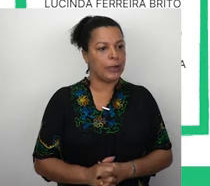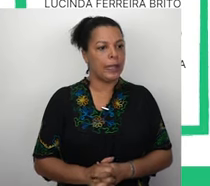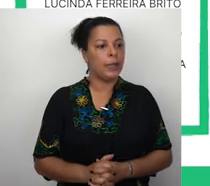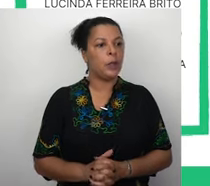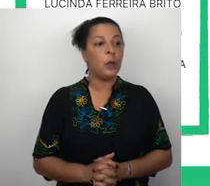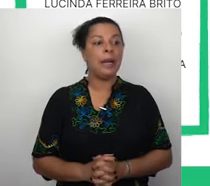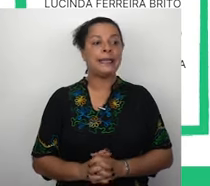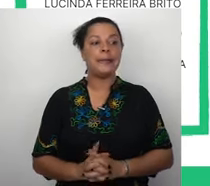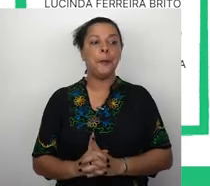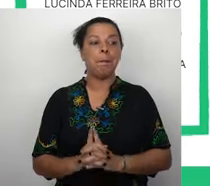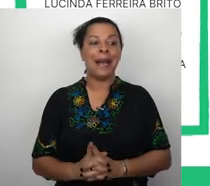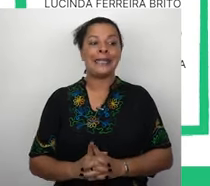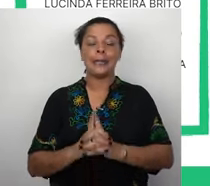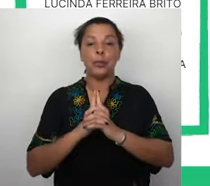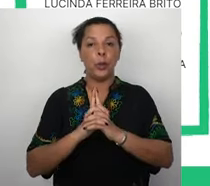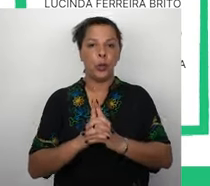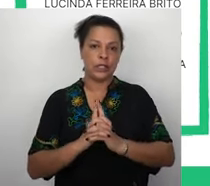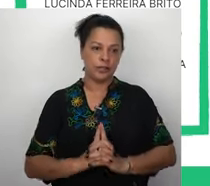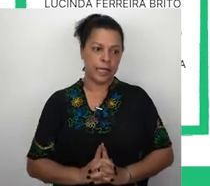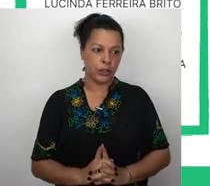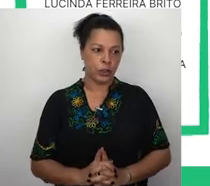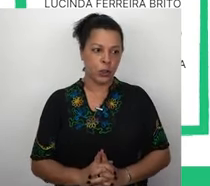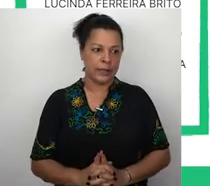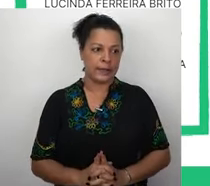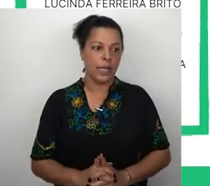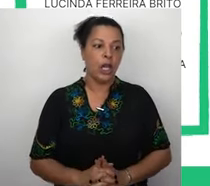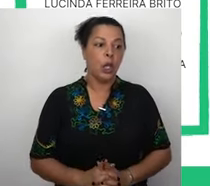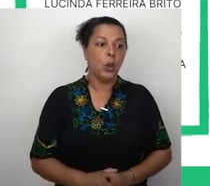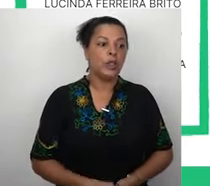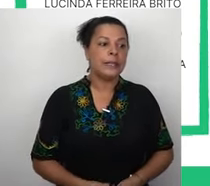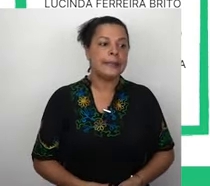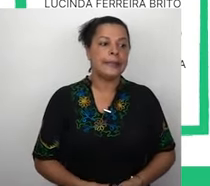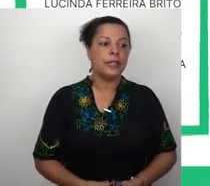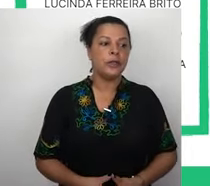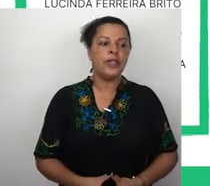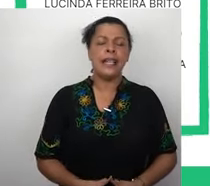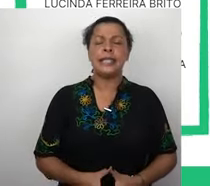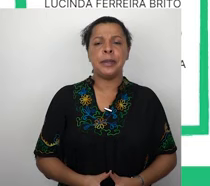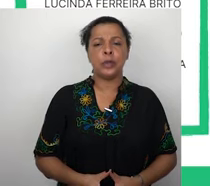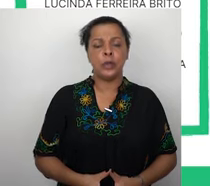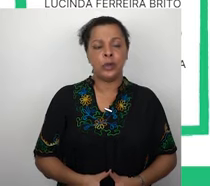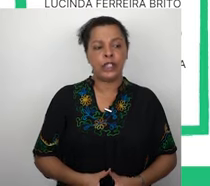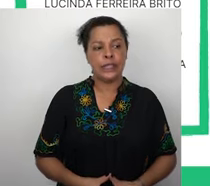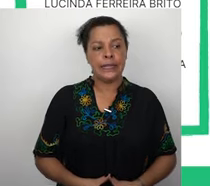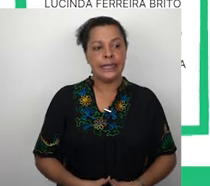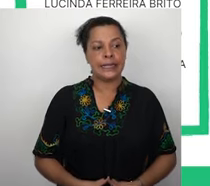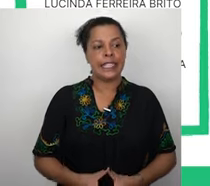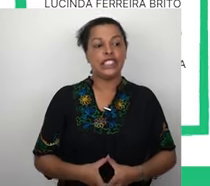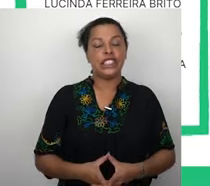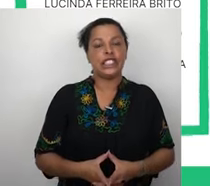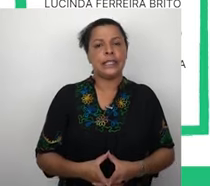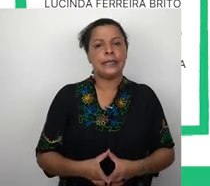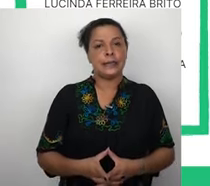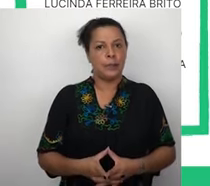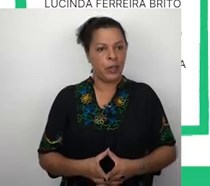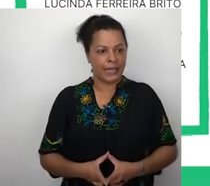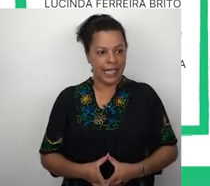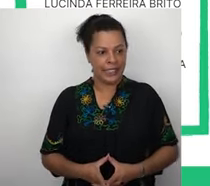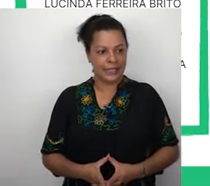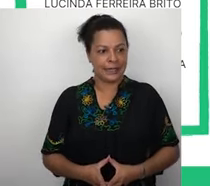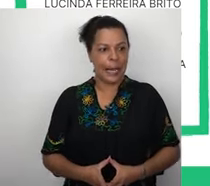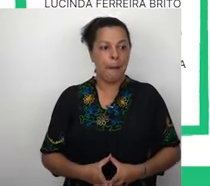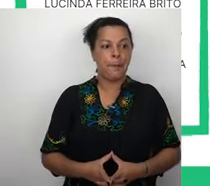pessoa surda no Brasil passa por modificações, utilizando várias metodologias em